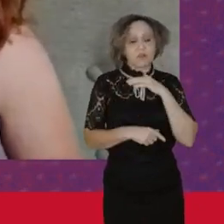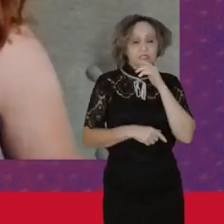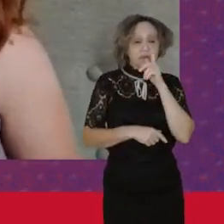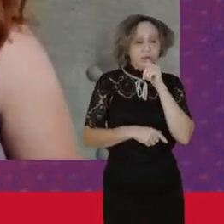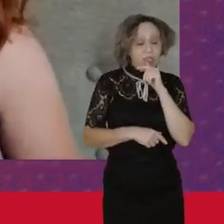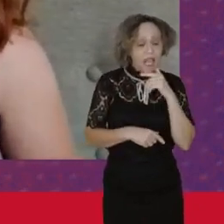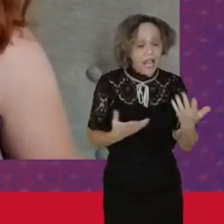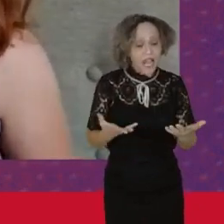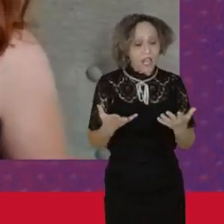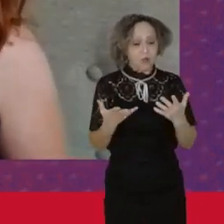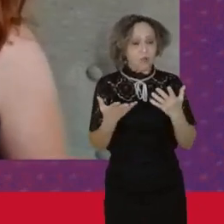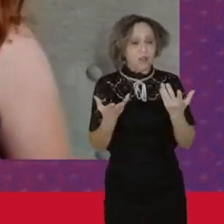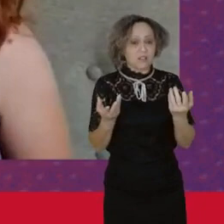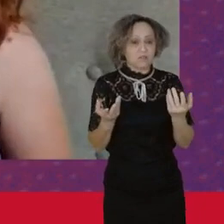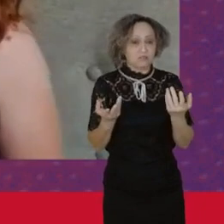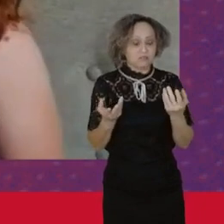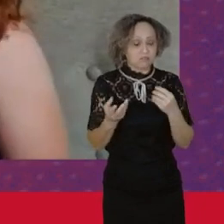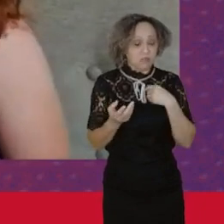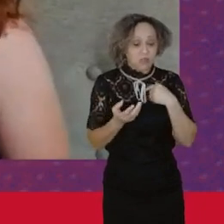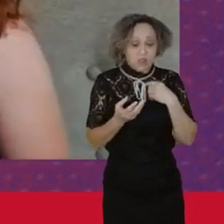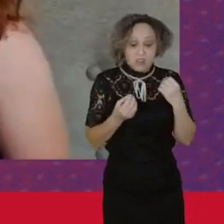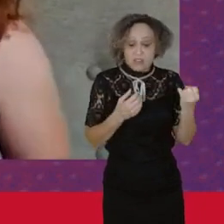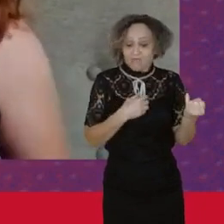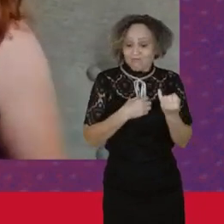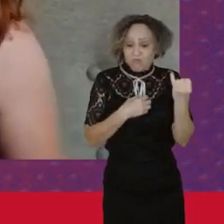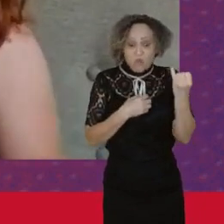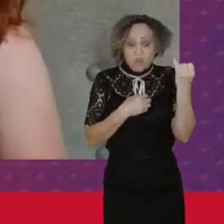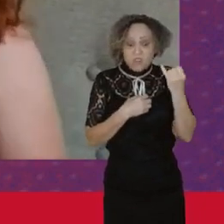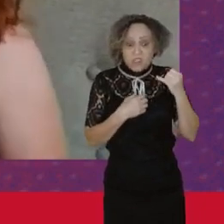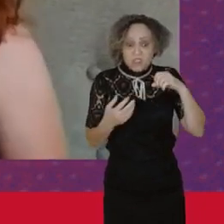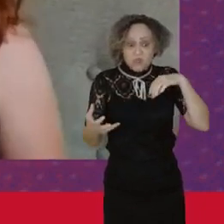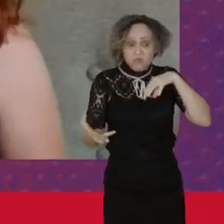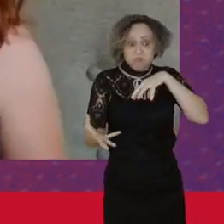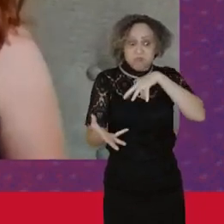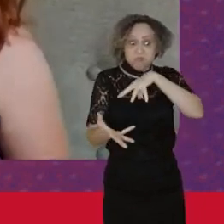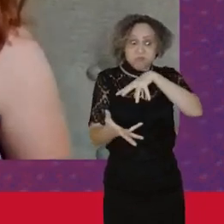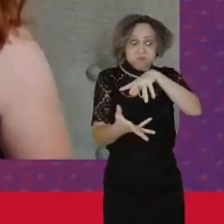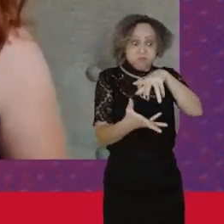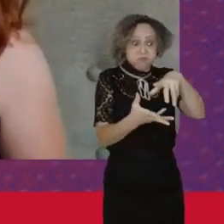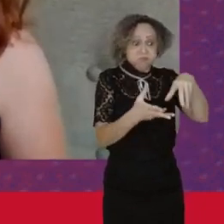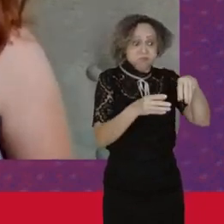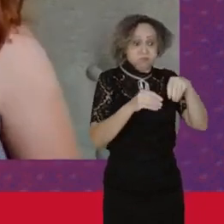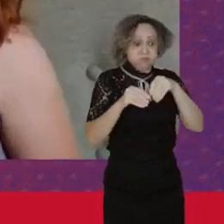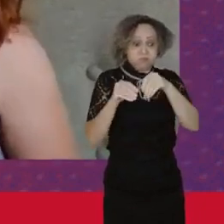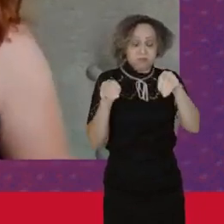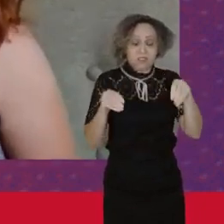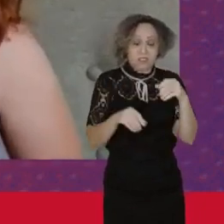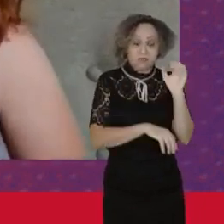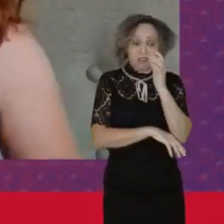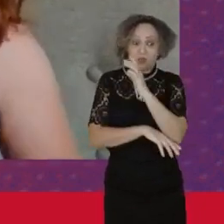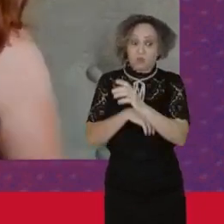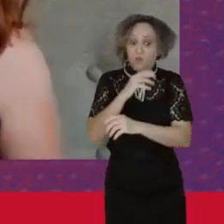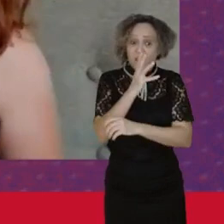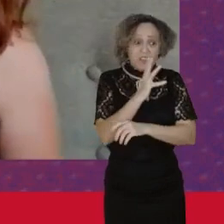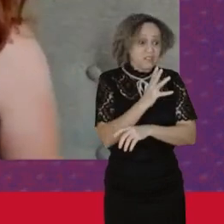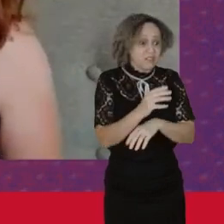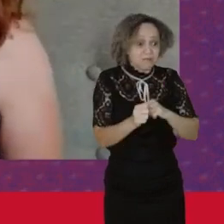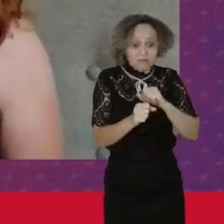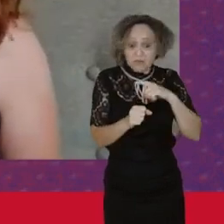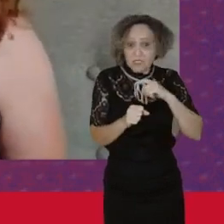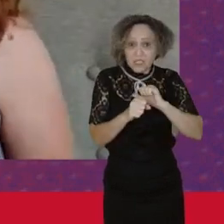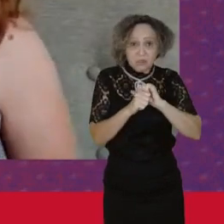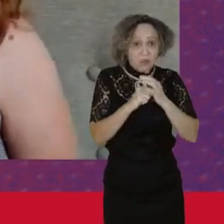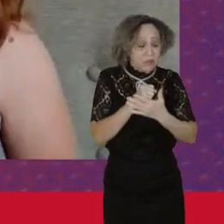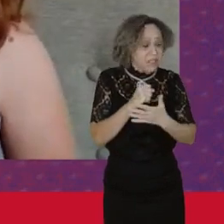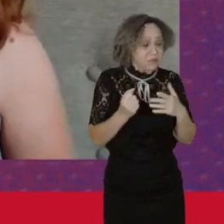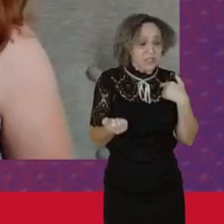fundamental da nossa vida hoje no planeta, num planeta que está passando por uma situação de pandemia, de um planeta que está pedindo socorro, ou